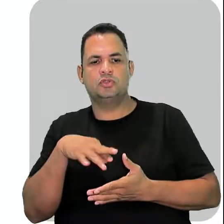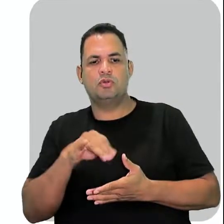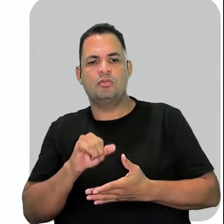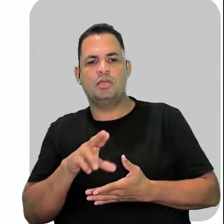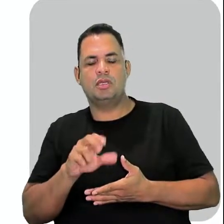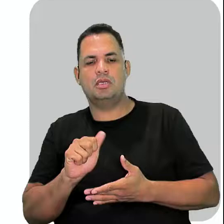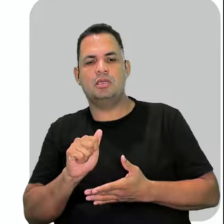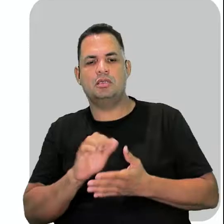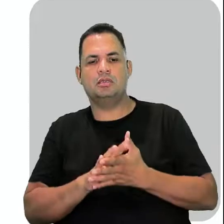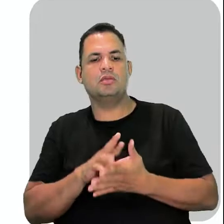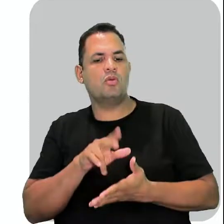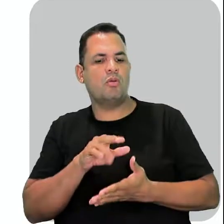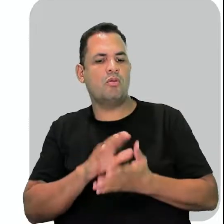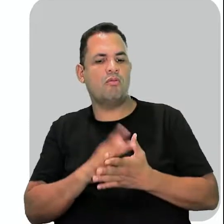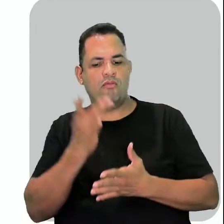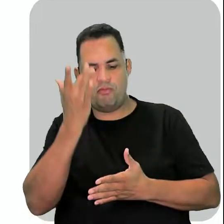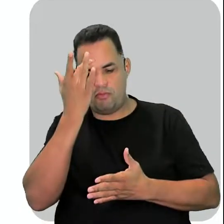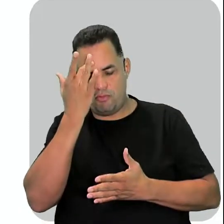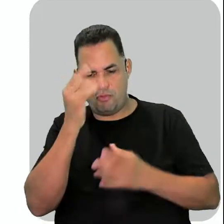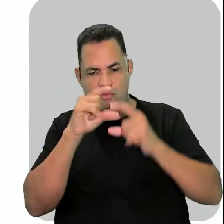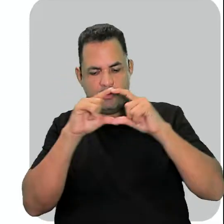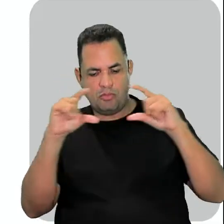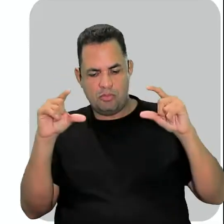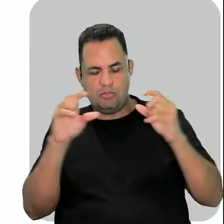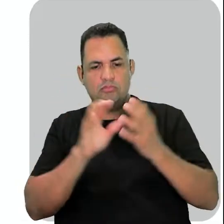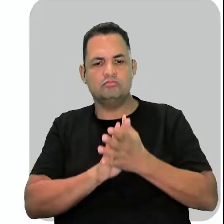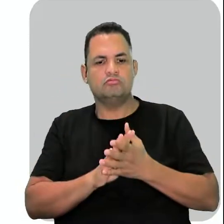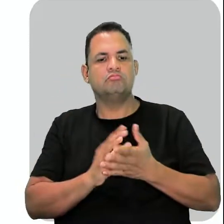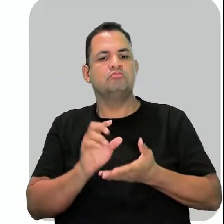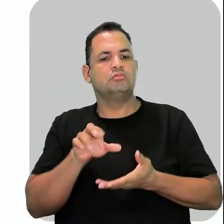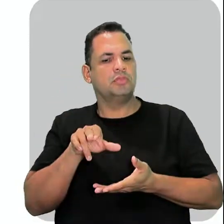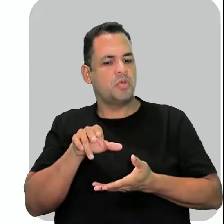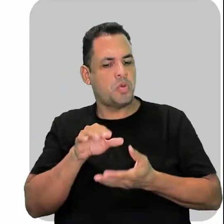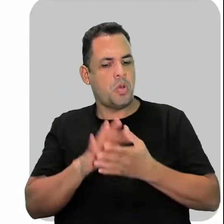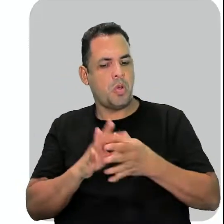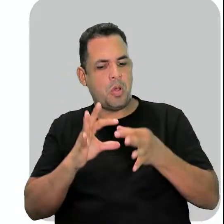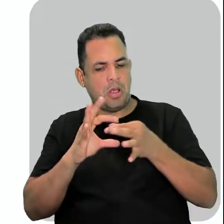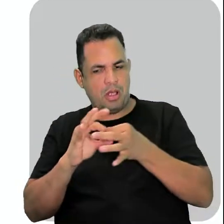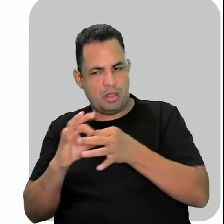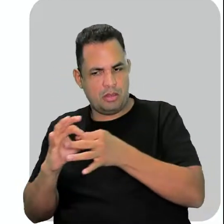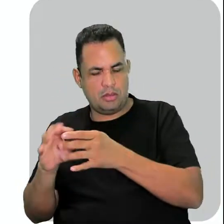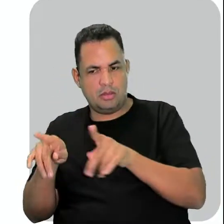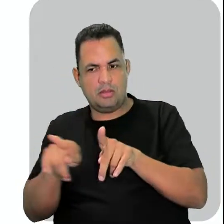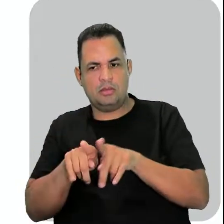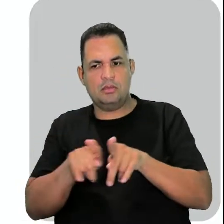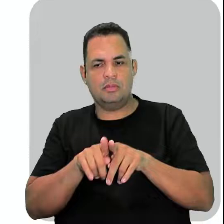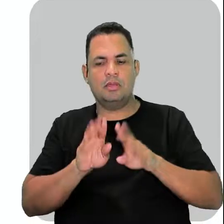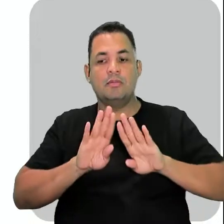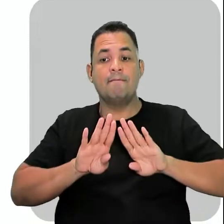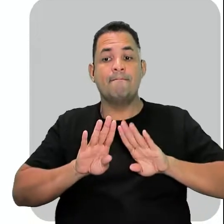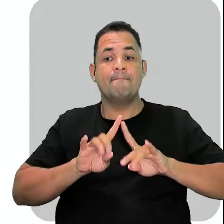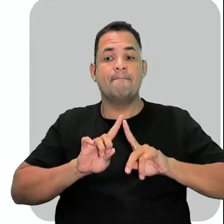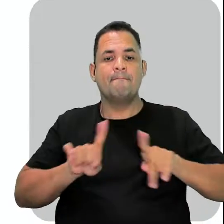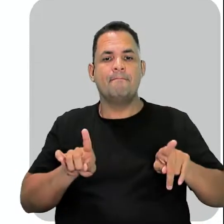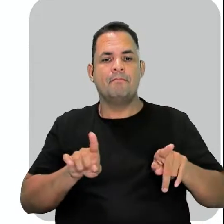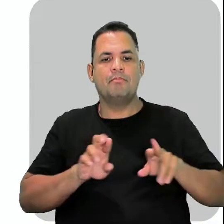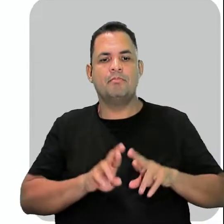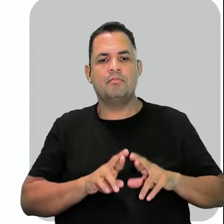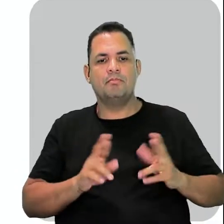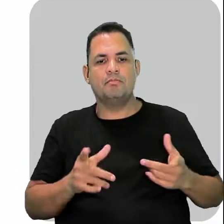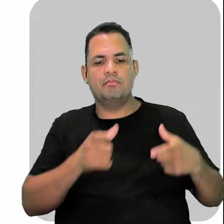mesma fórmula molecular, o mesmo estilo de cadeia, porém, eles vão ter uma diferença